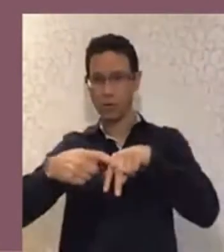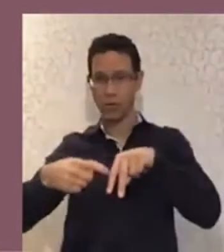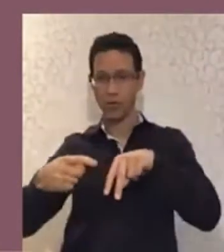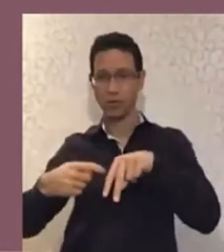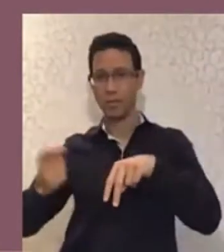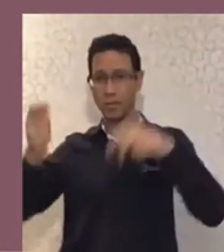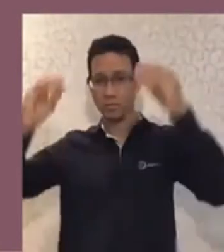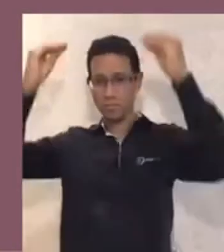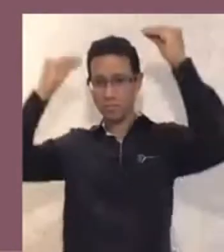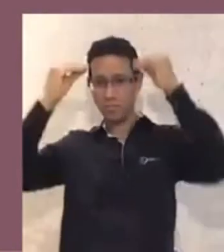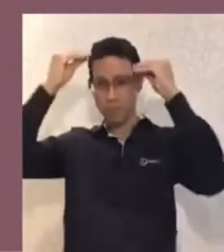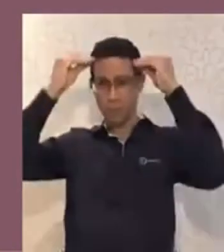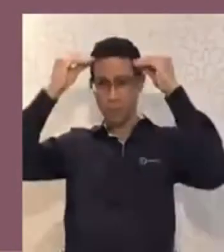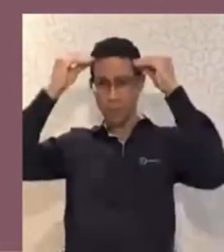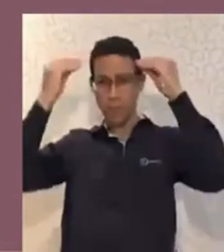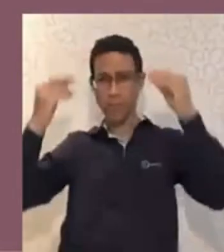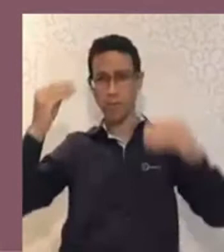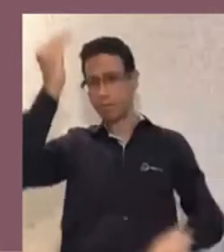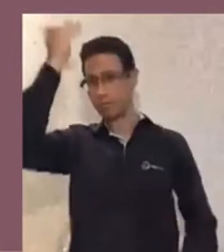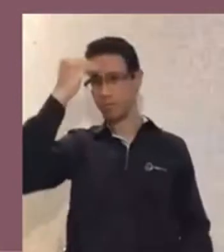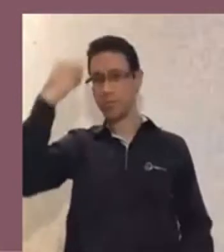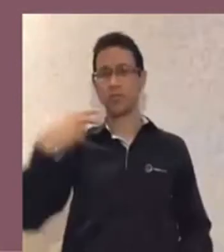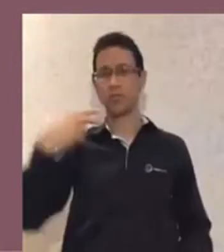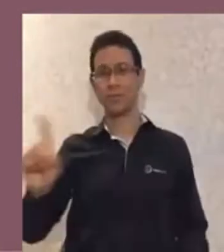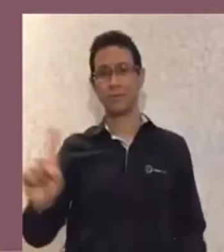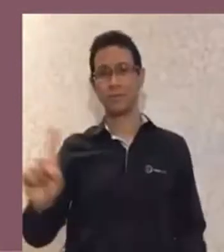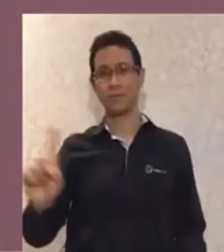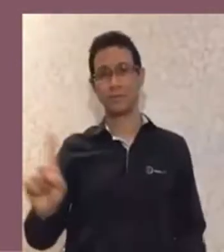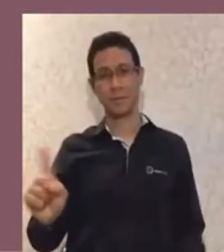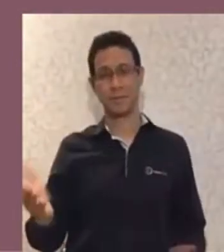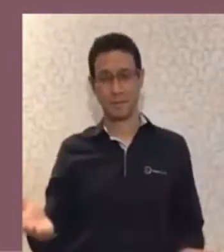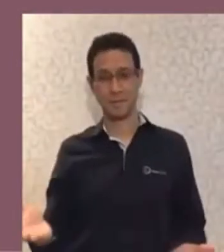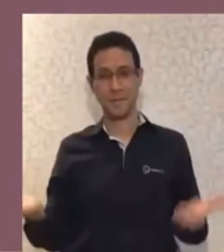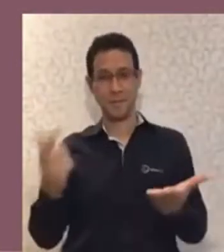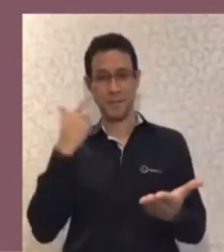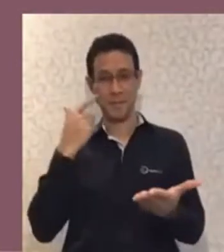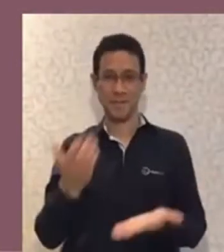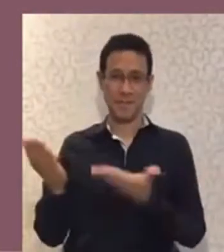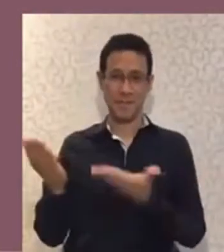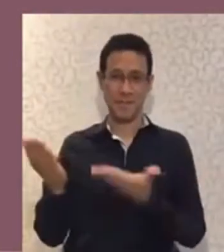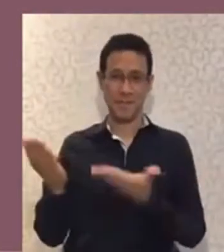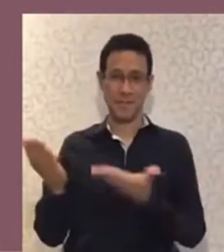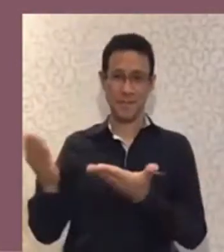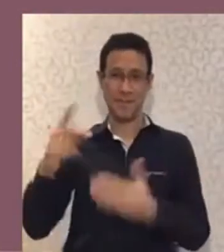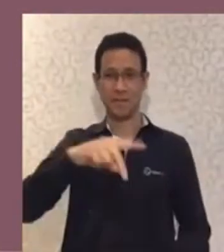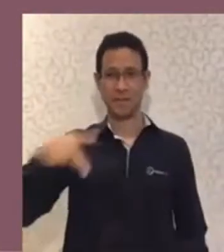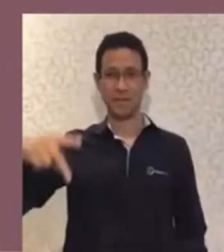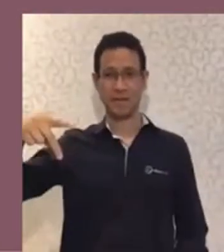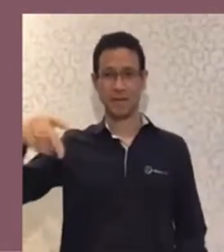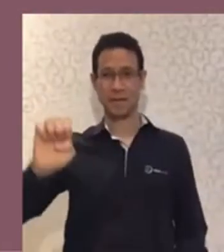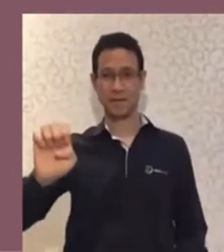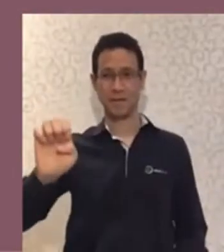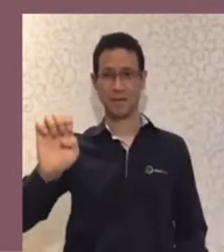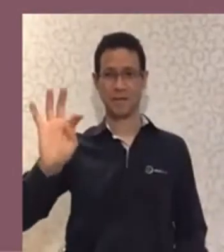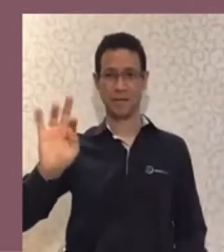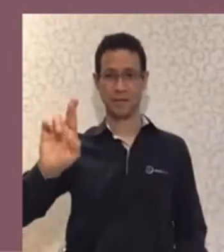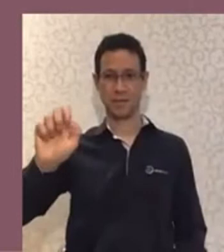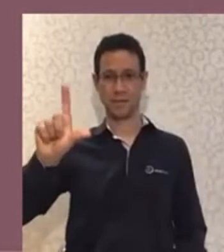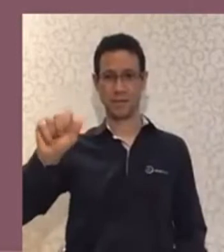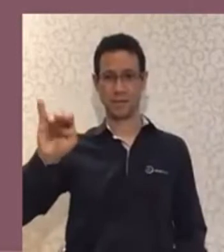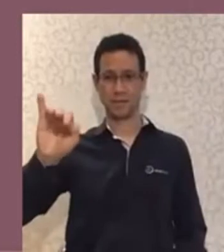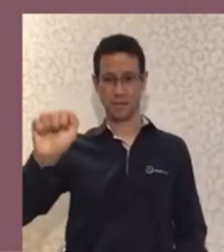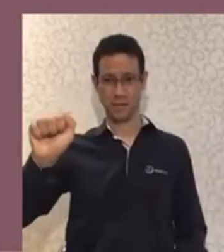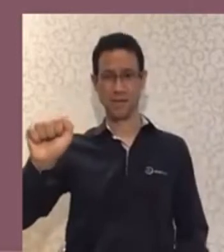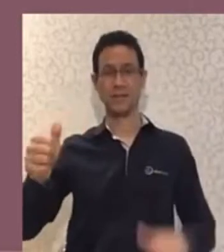E assim, quero apresentar e passar a palavra à professora Petronila, que aniversariou no dia de ontem, então, mais uma